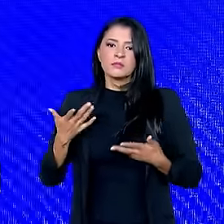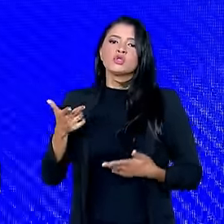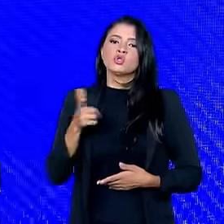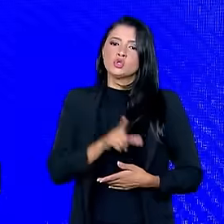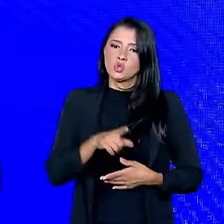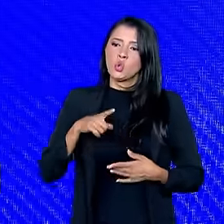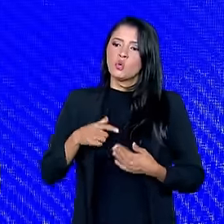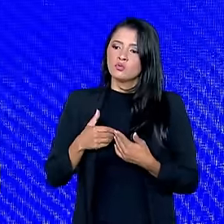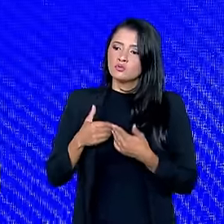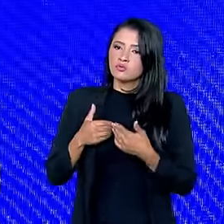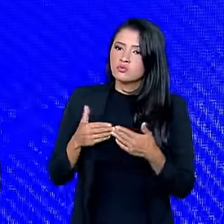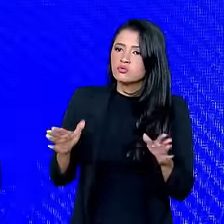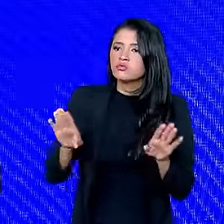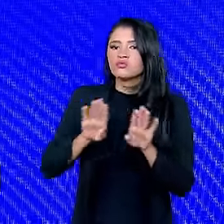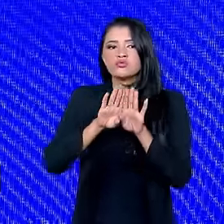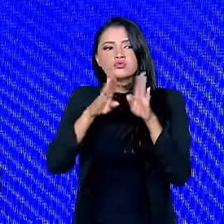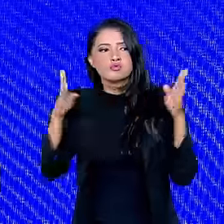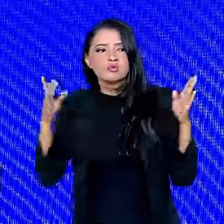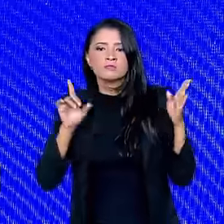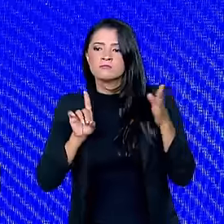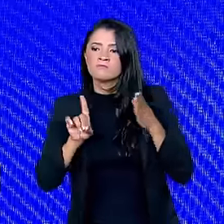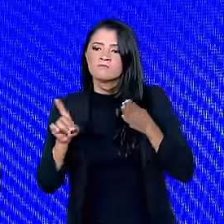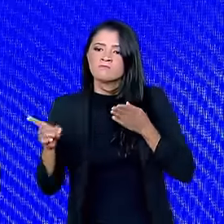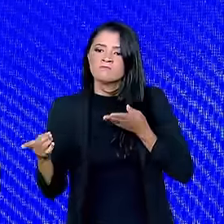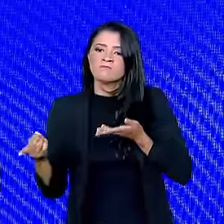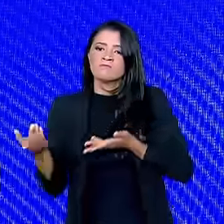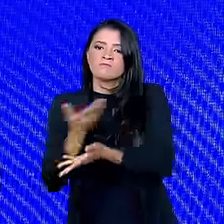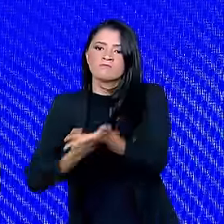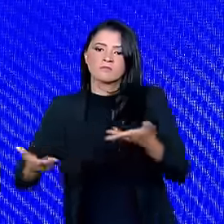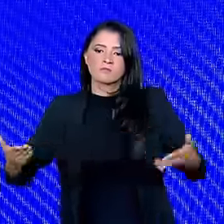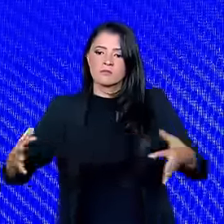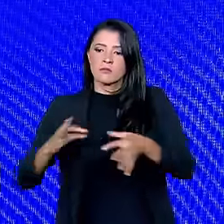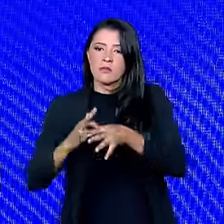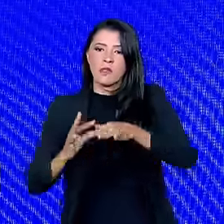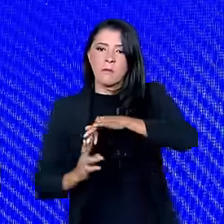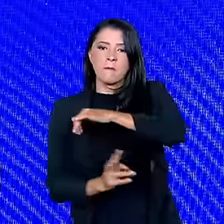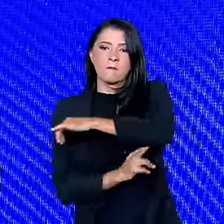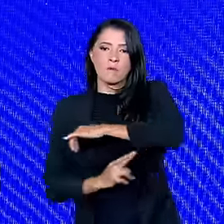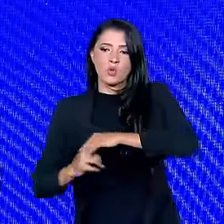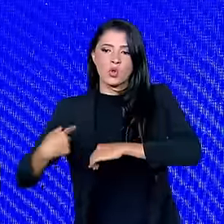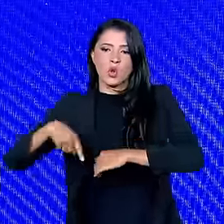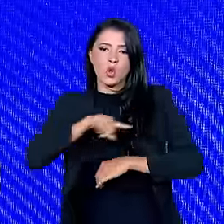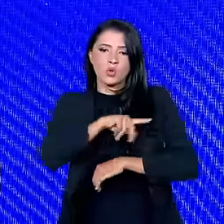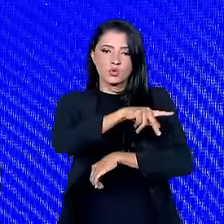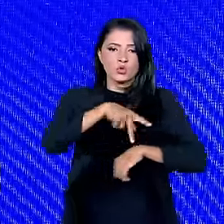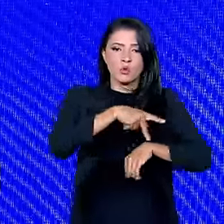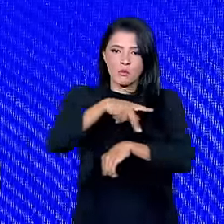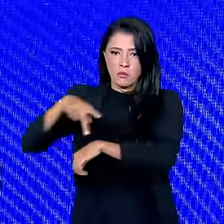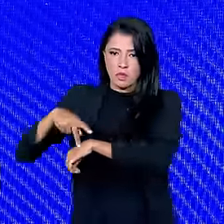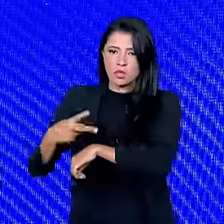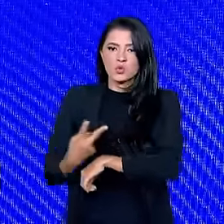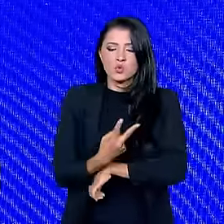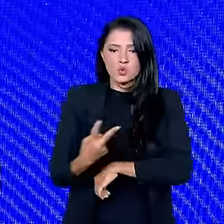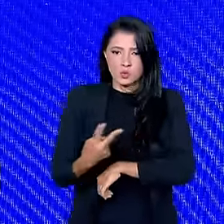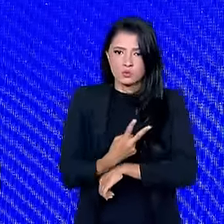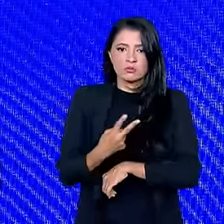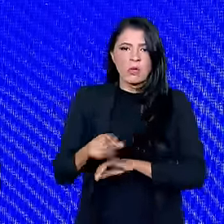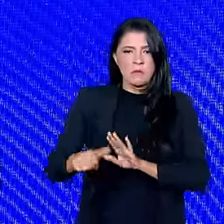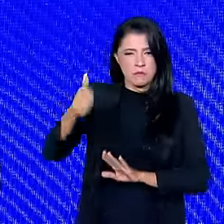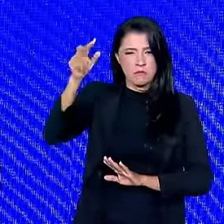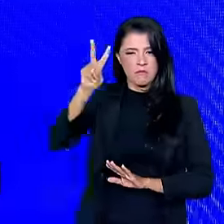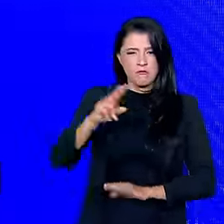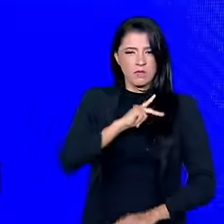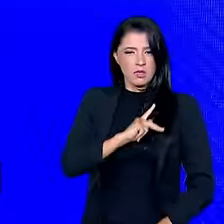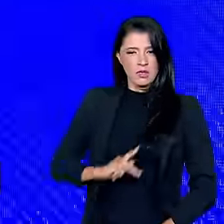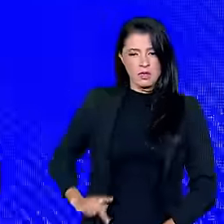abrir portas e construir pontes entre nossos países. Em meu primeiro mandato, lançamos as bases para